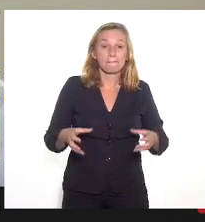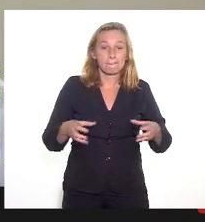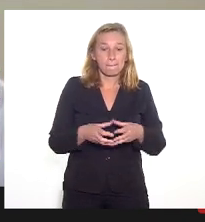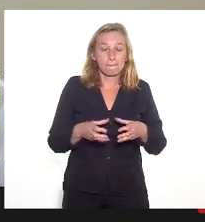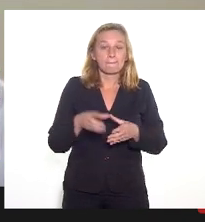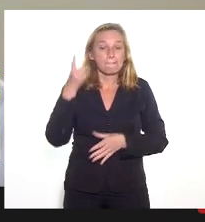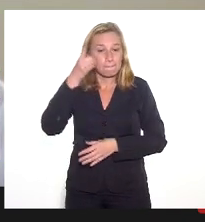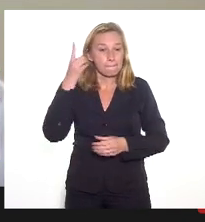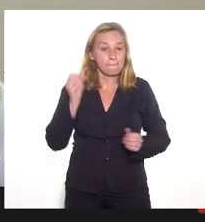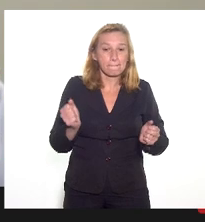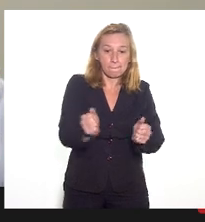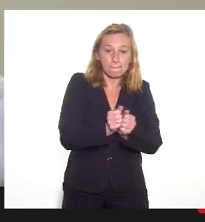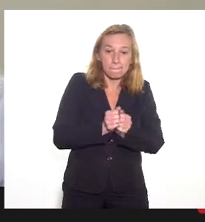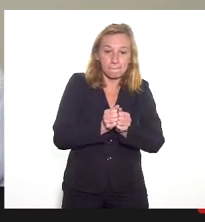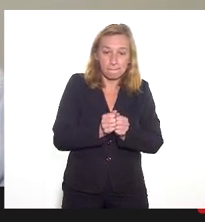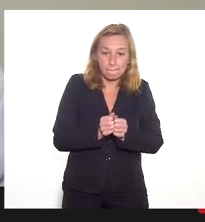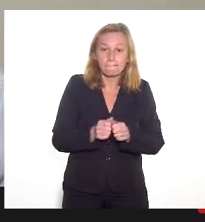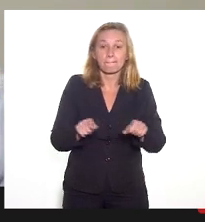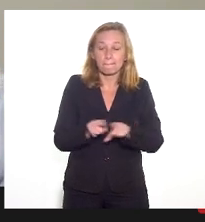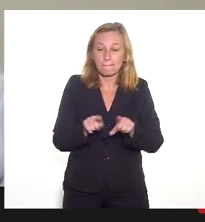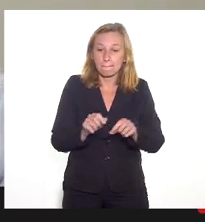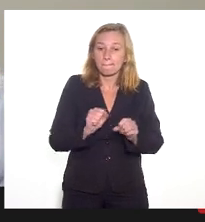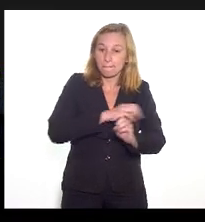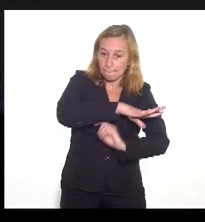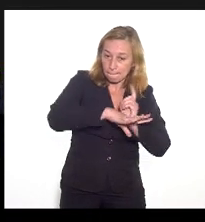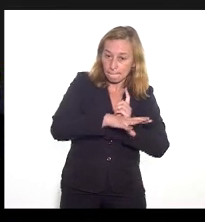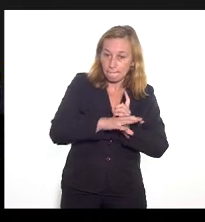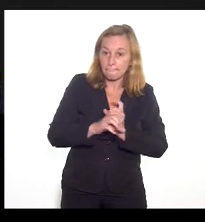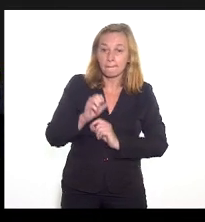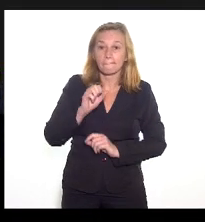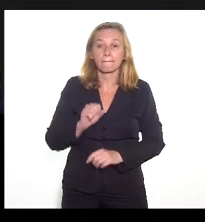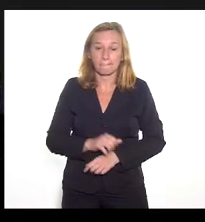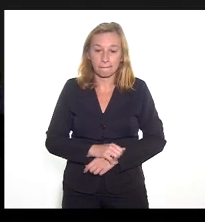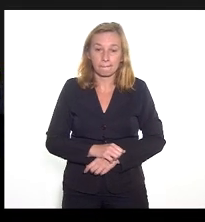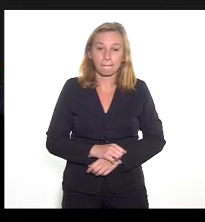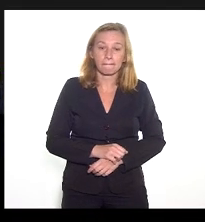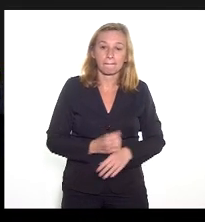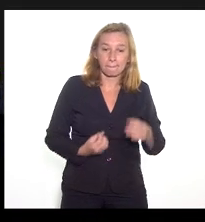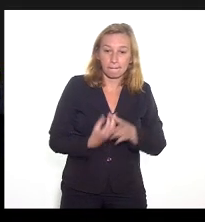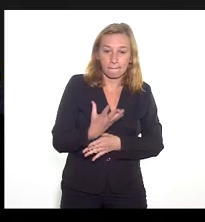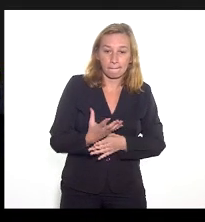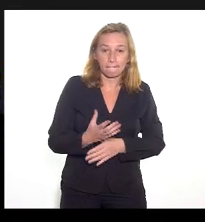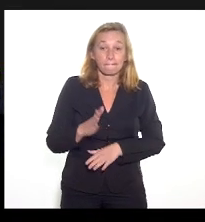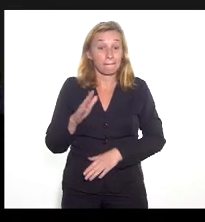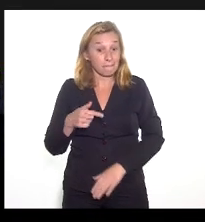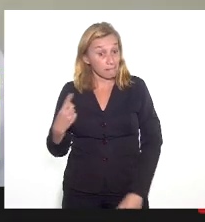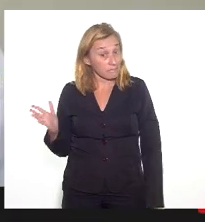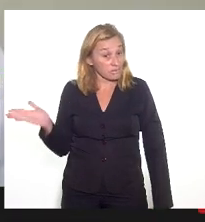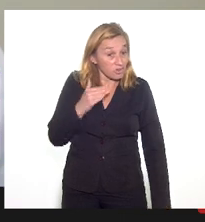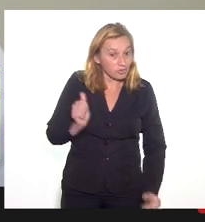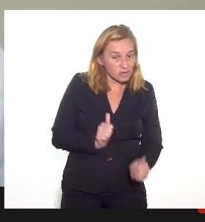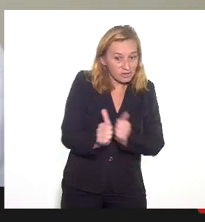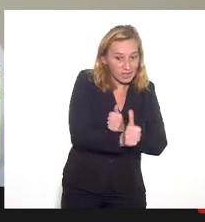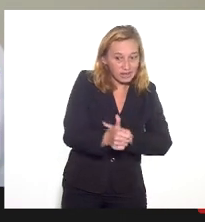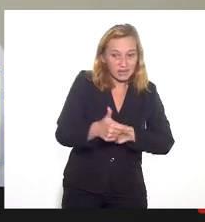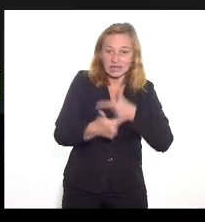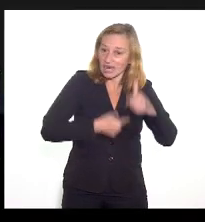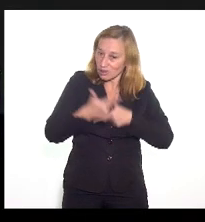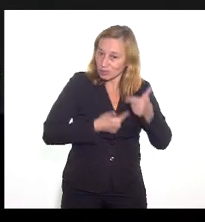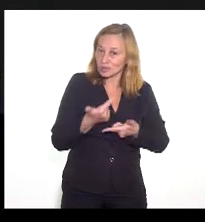que abraçaram a frente da Assembleia e da sociedade civil, que é protagonista e formuladora também dessa agenda. Vamos em frente pela luta em